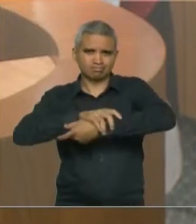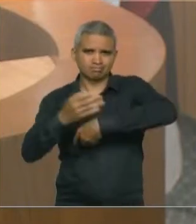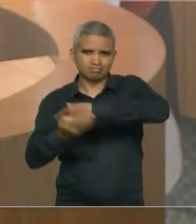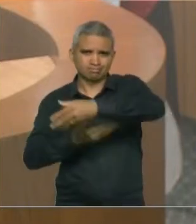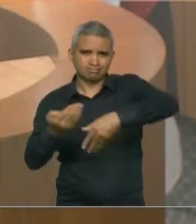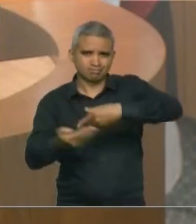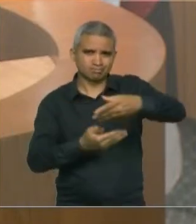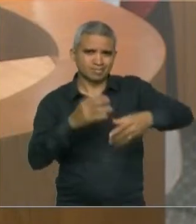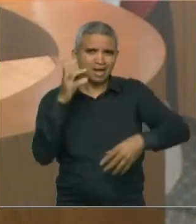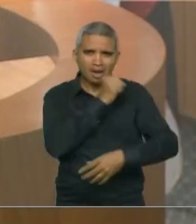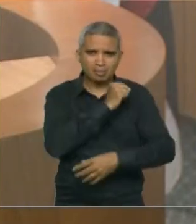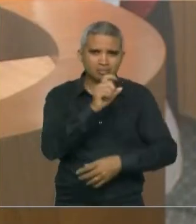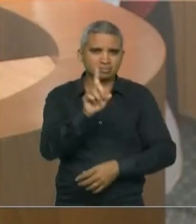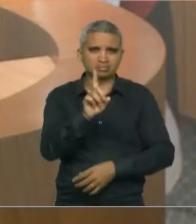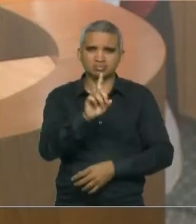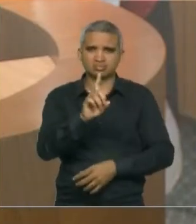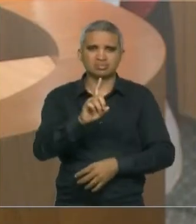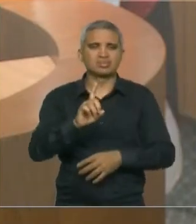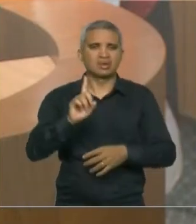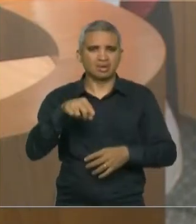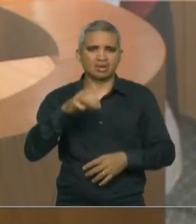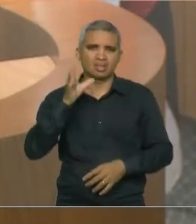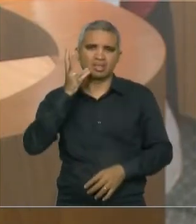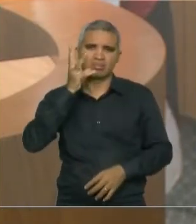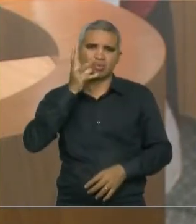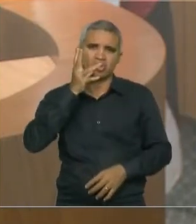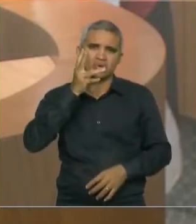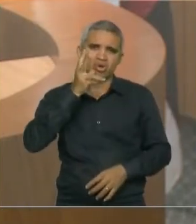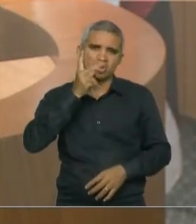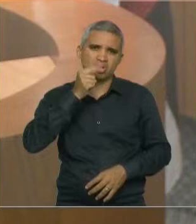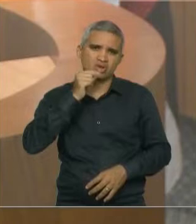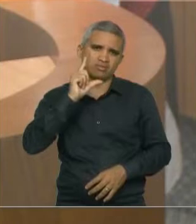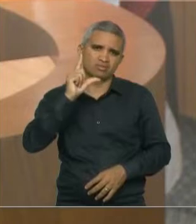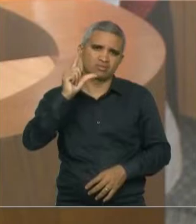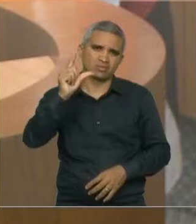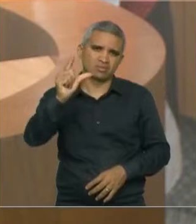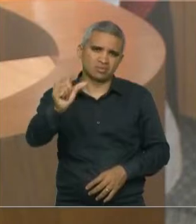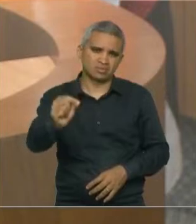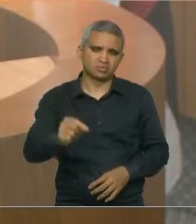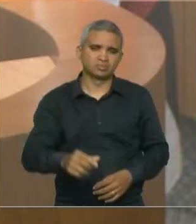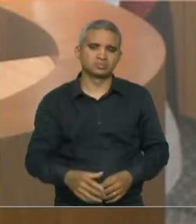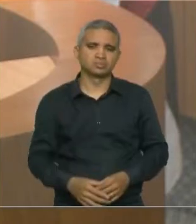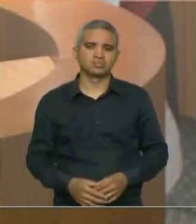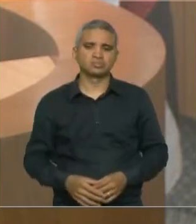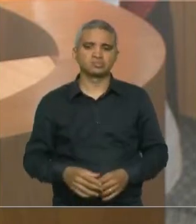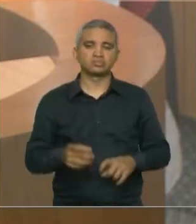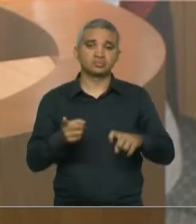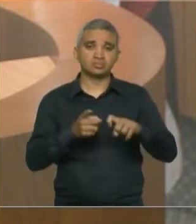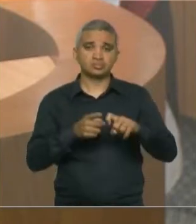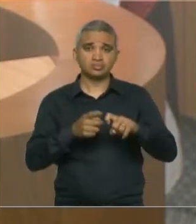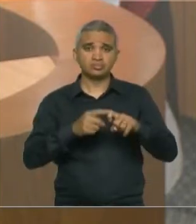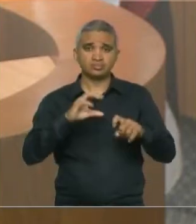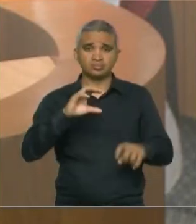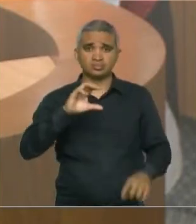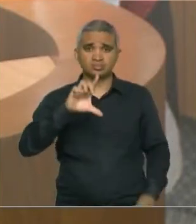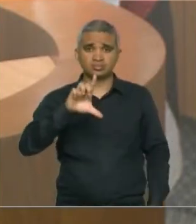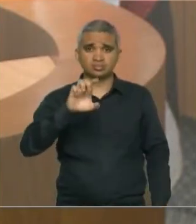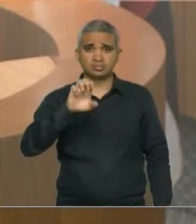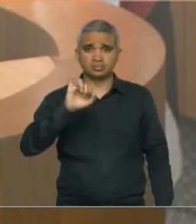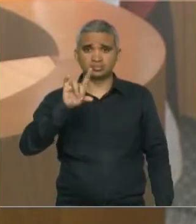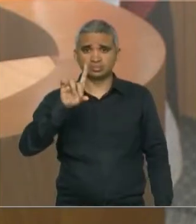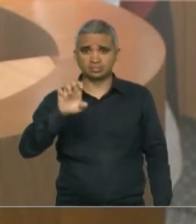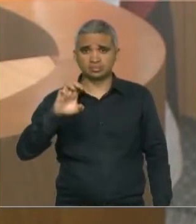dito aqui. No Brasil inteiro, respondendo a deputada Cleide Coutinho, no Brasil inteiro, deputada, existem